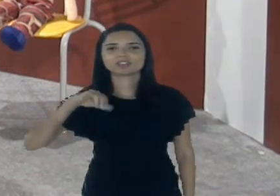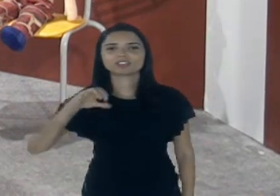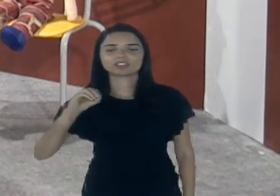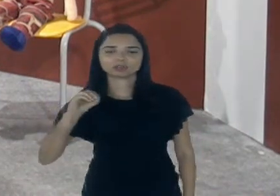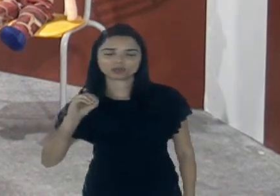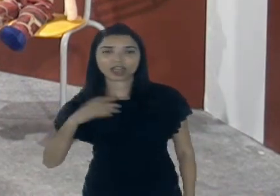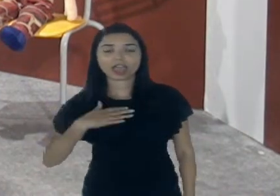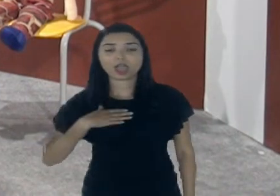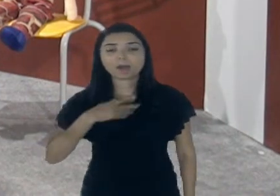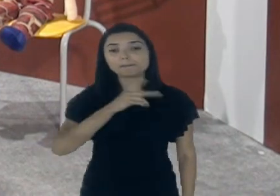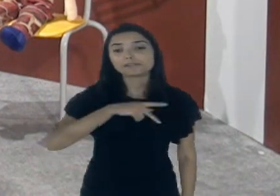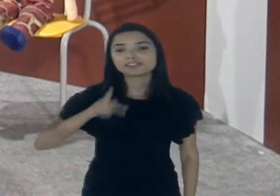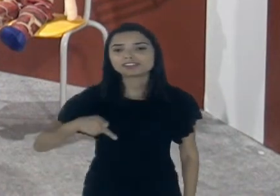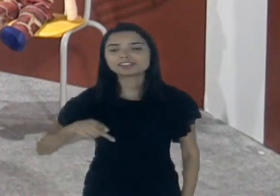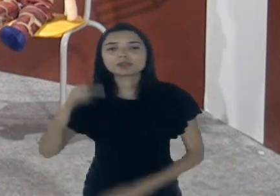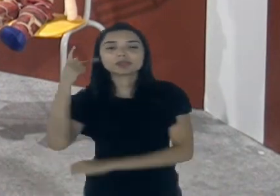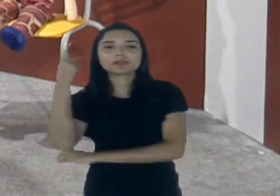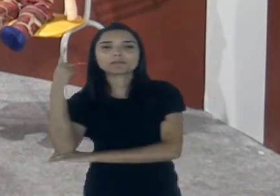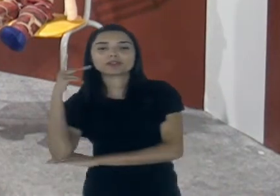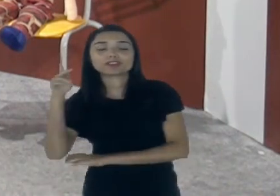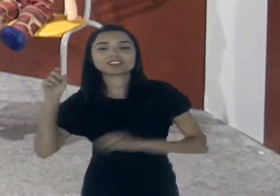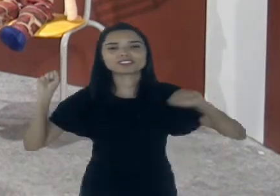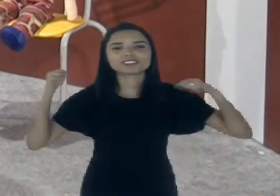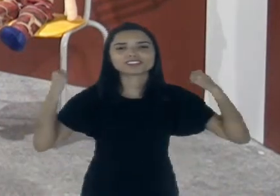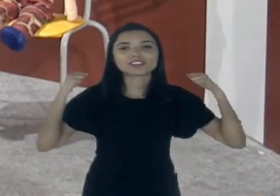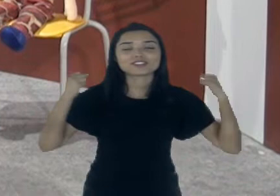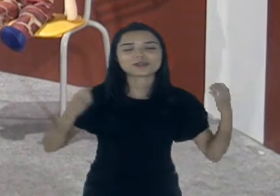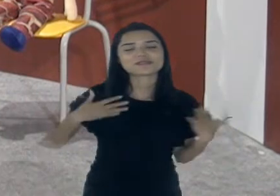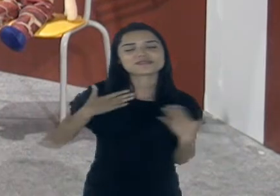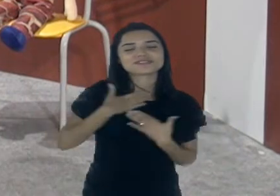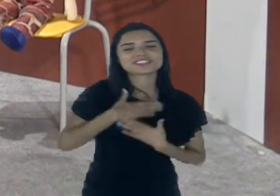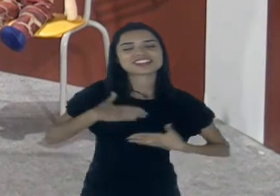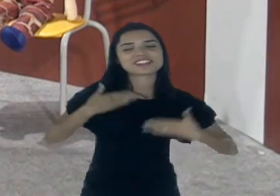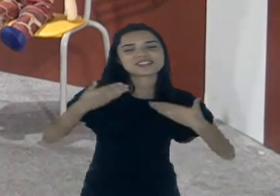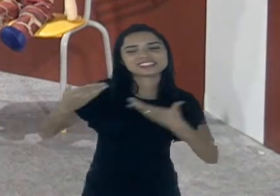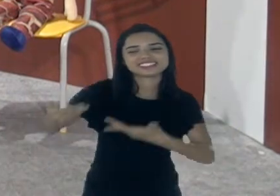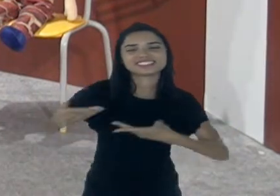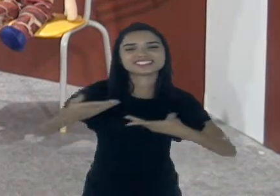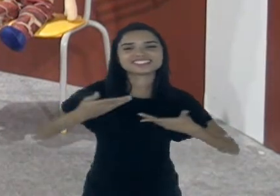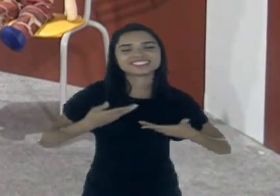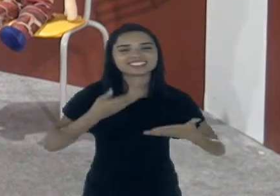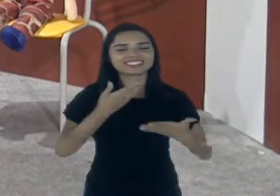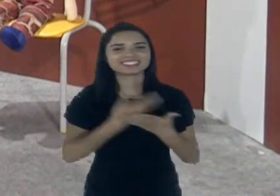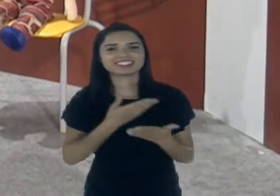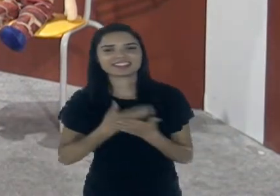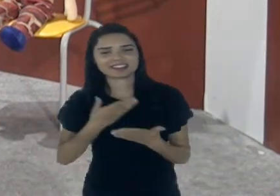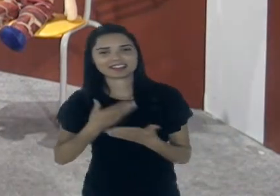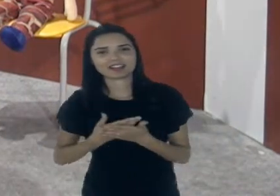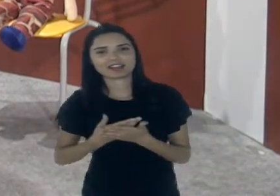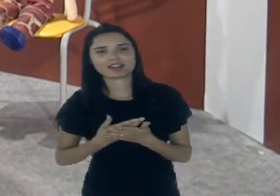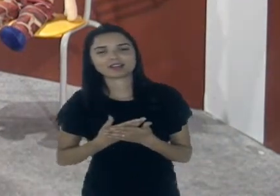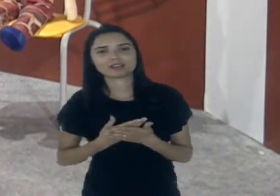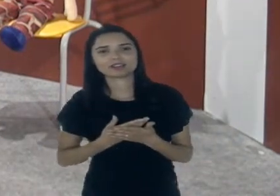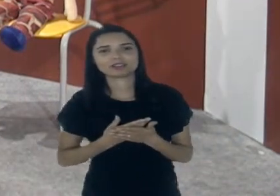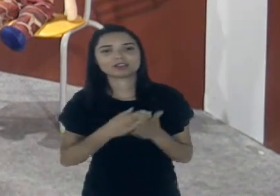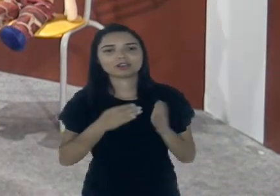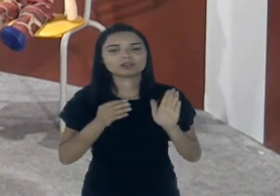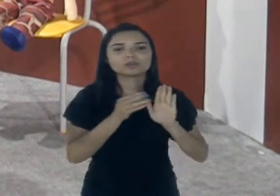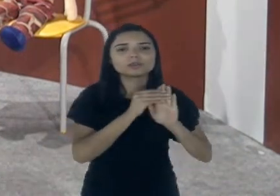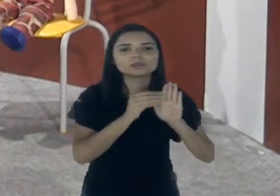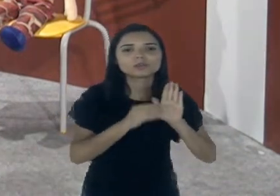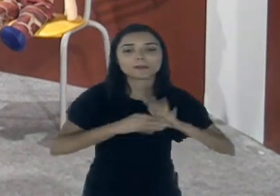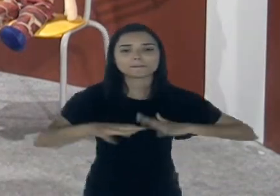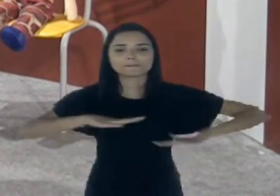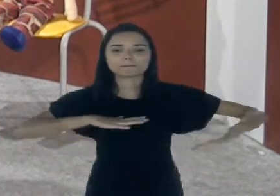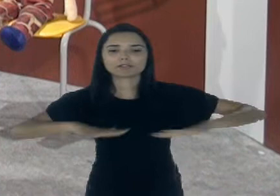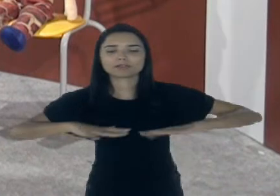Rede Municipal do Paulista e é sempre um prazer receber vocês em mais uma aula do componente Movimento e Ação, onde nós